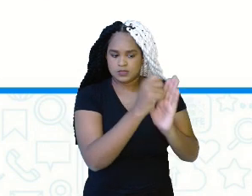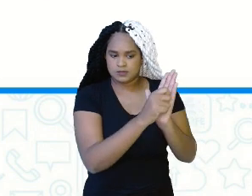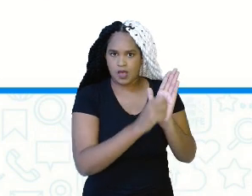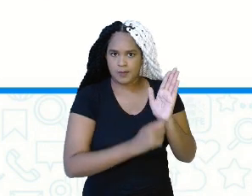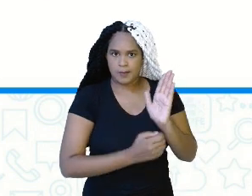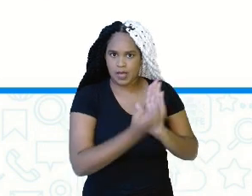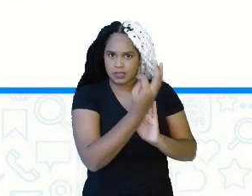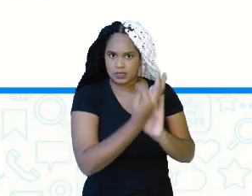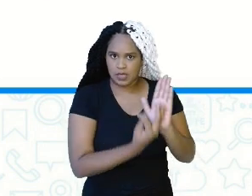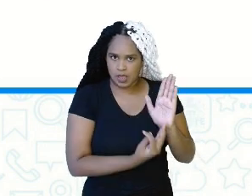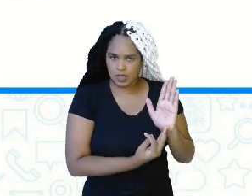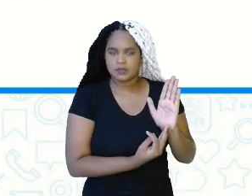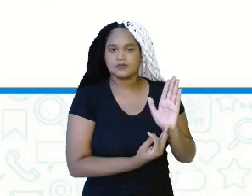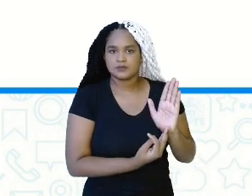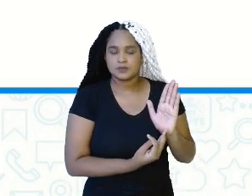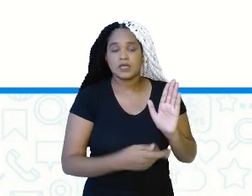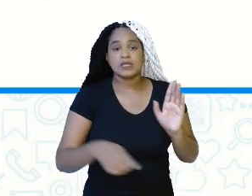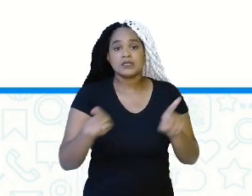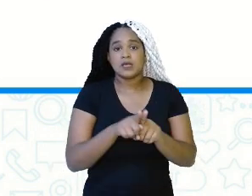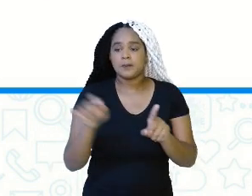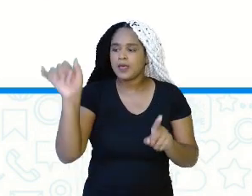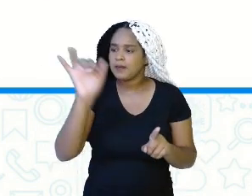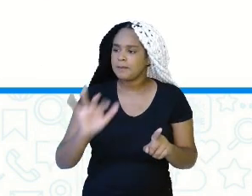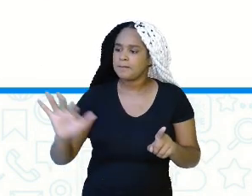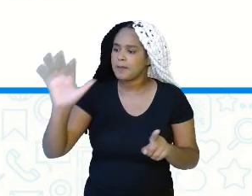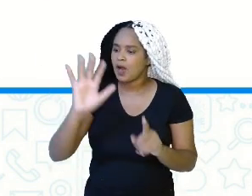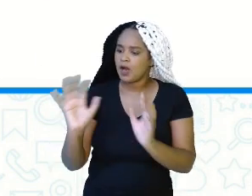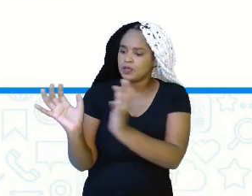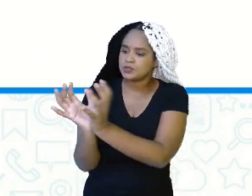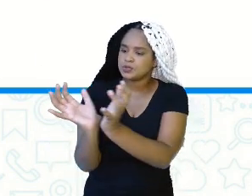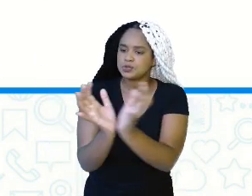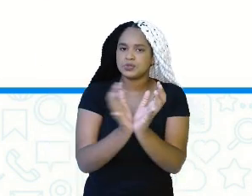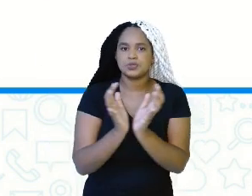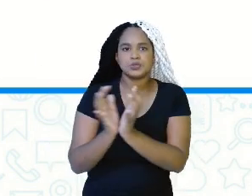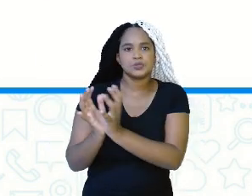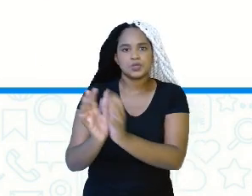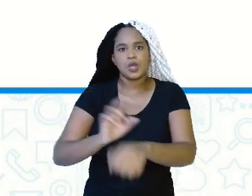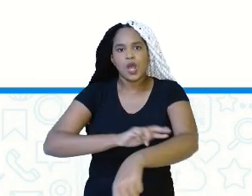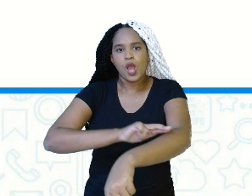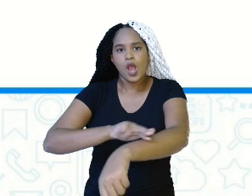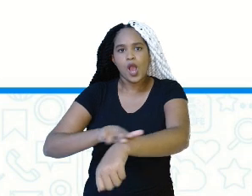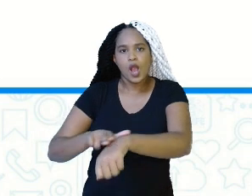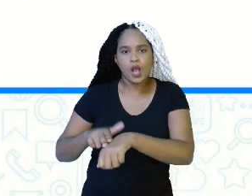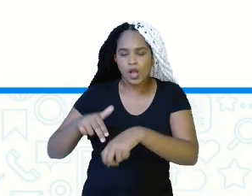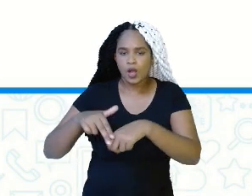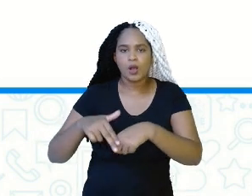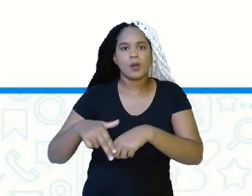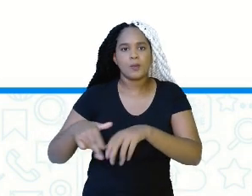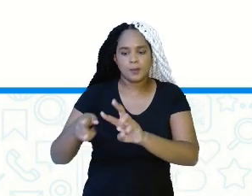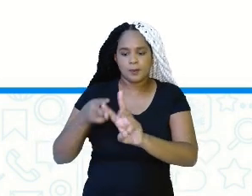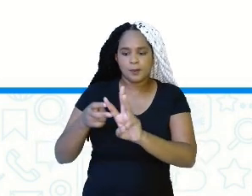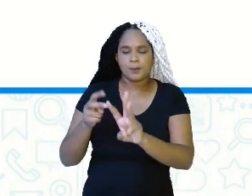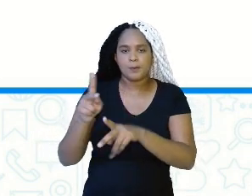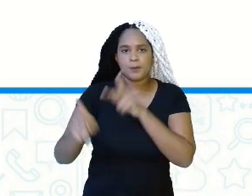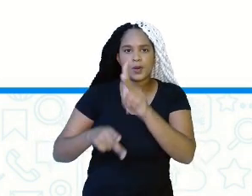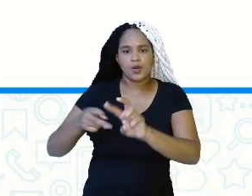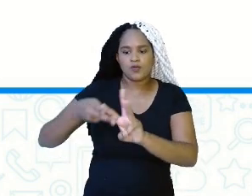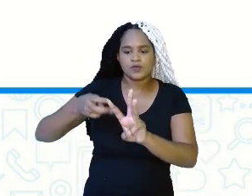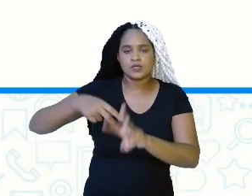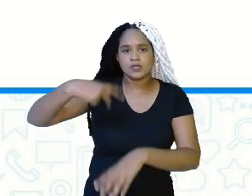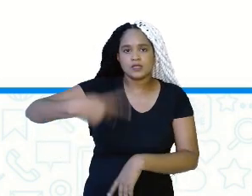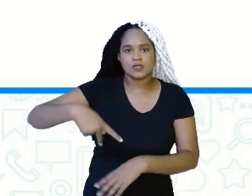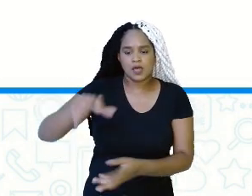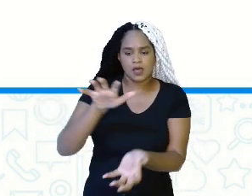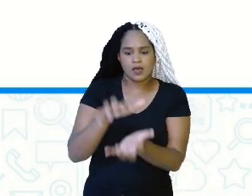e ver imagens dessas etnias indígenas, desses povos indígenas que